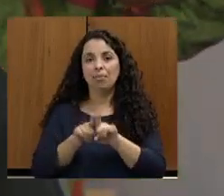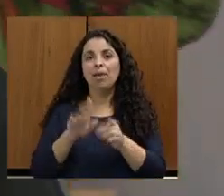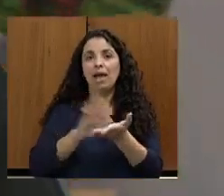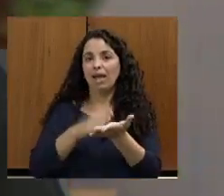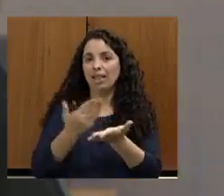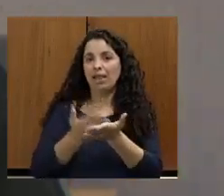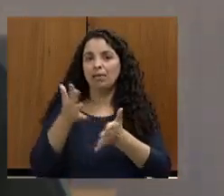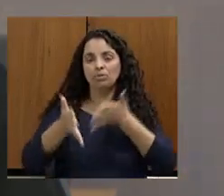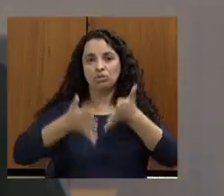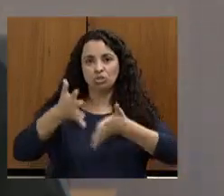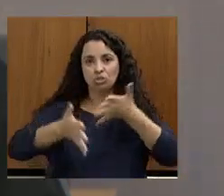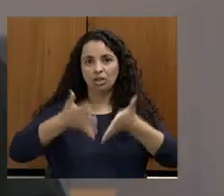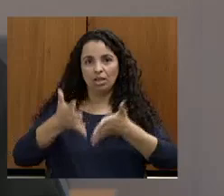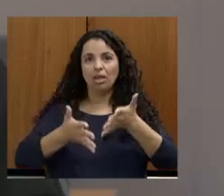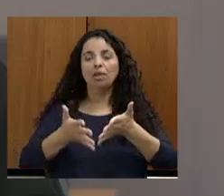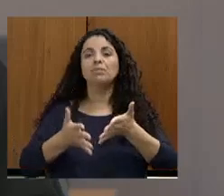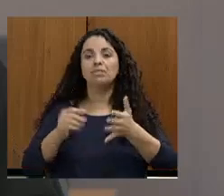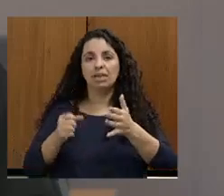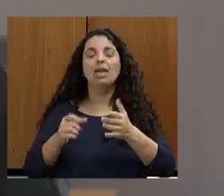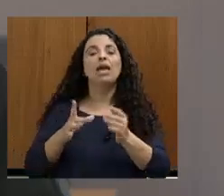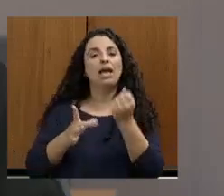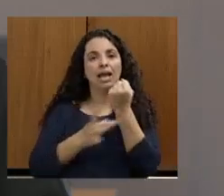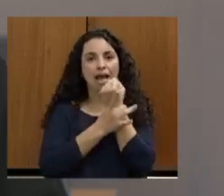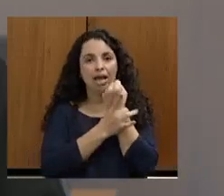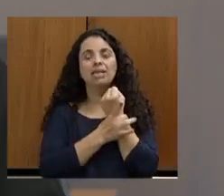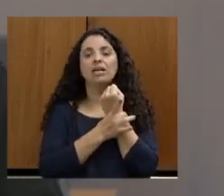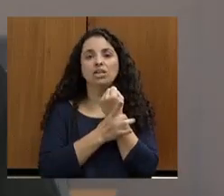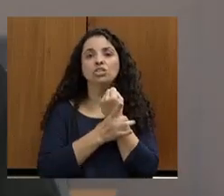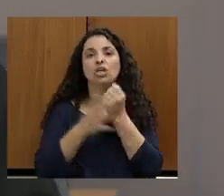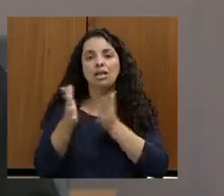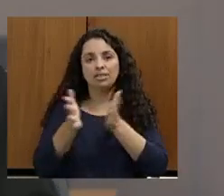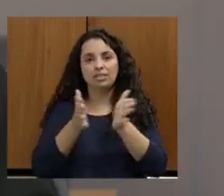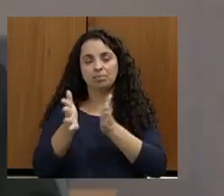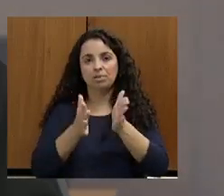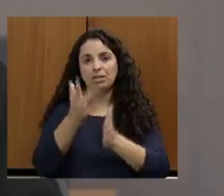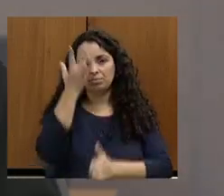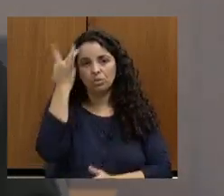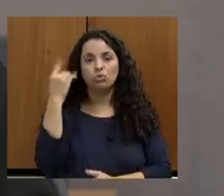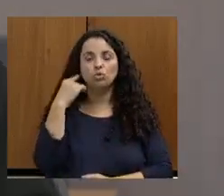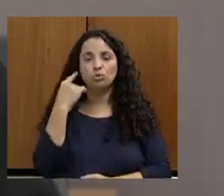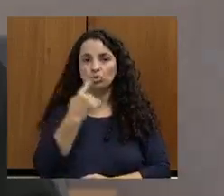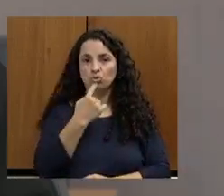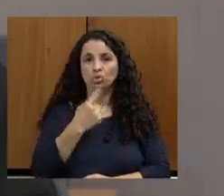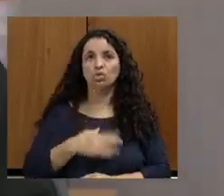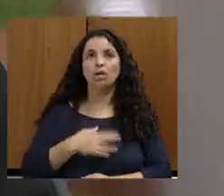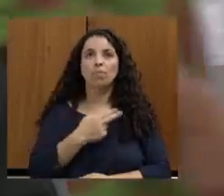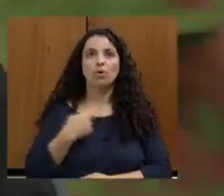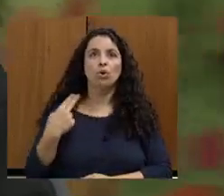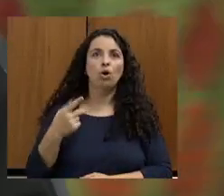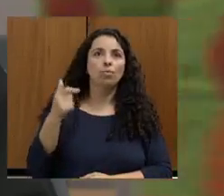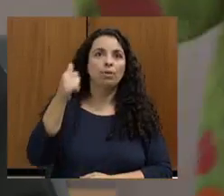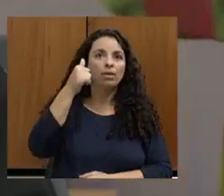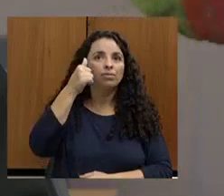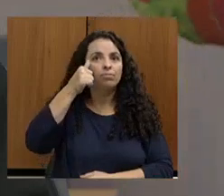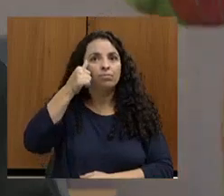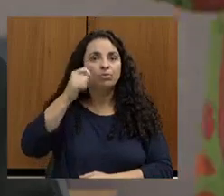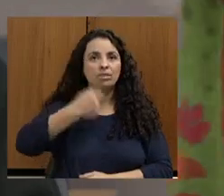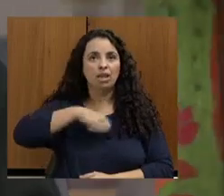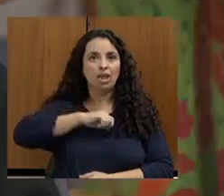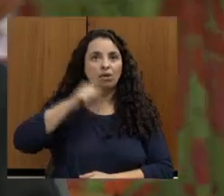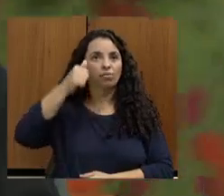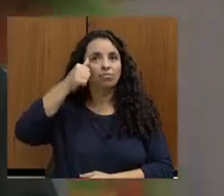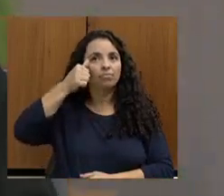comunicacional, as pessoas surdas e as pessoas com deficiência auditiva, registrando aqui meu nome em Libras, que é o polegar puxando